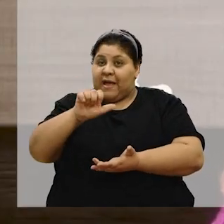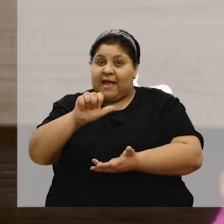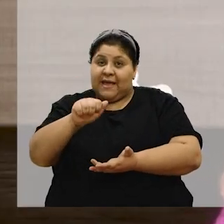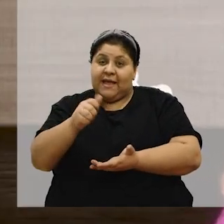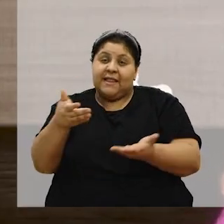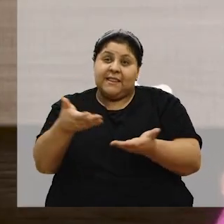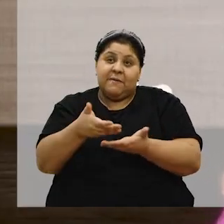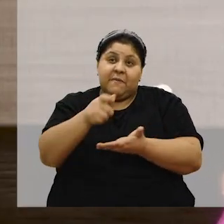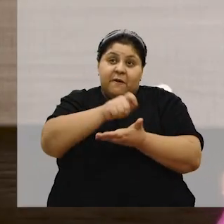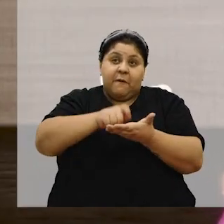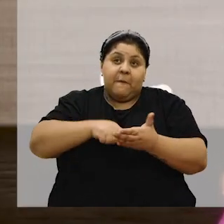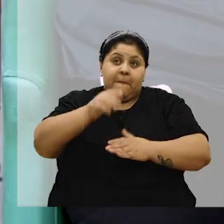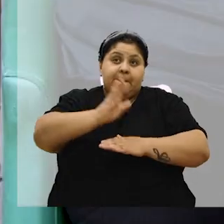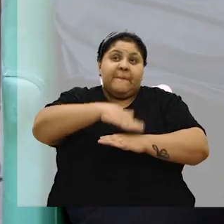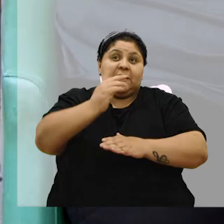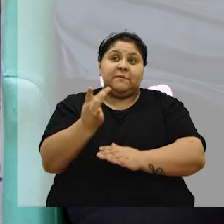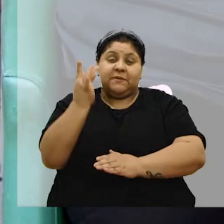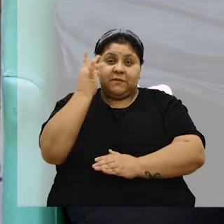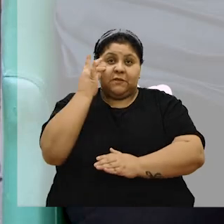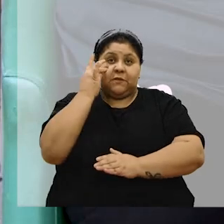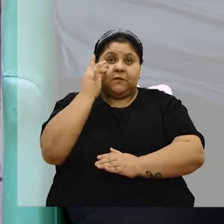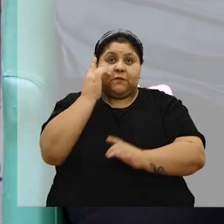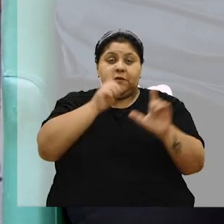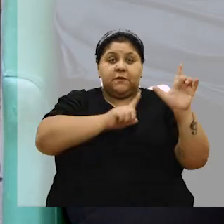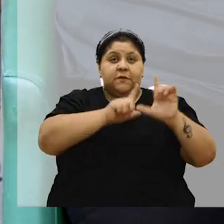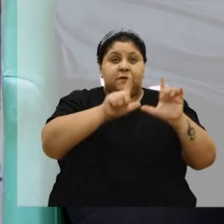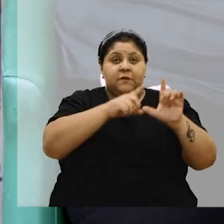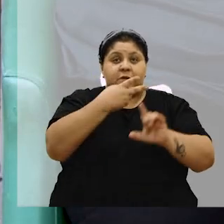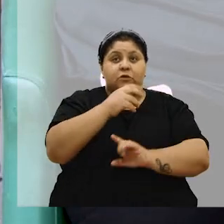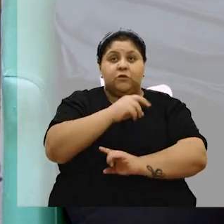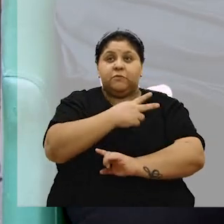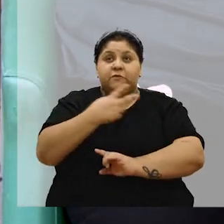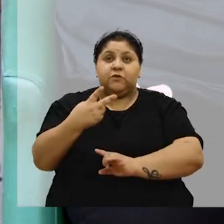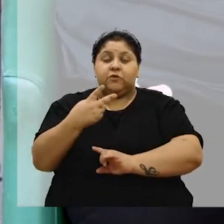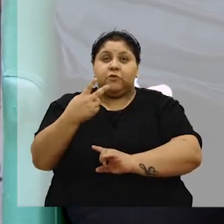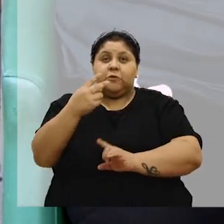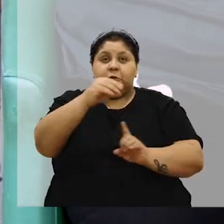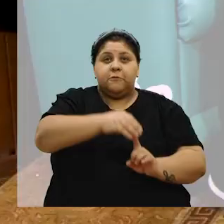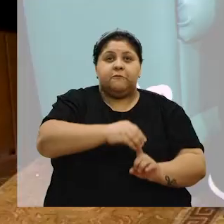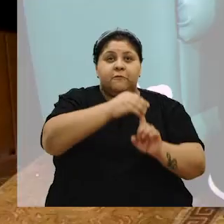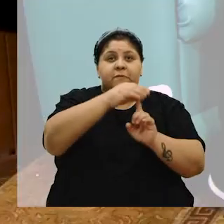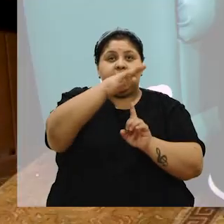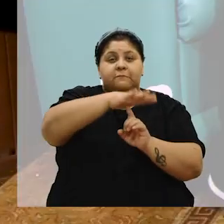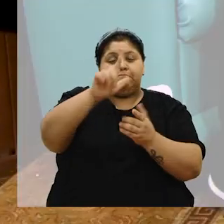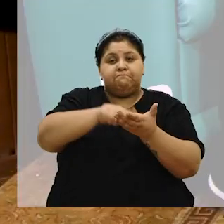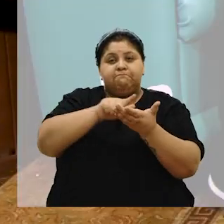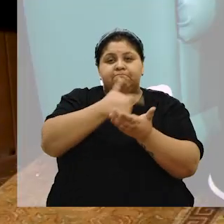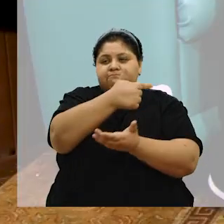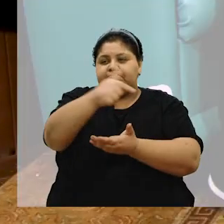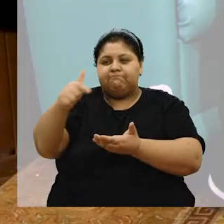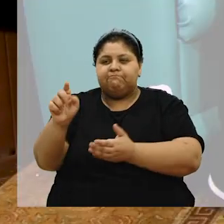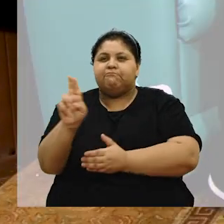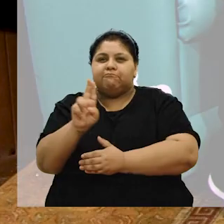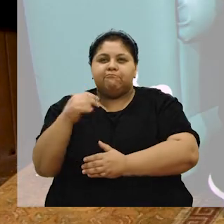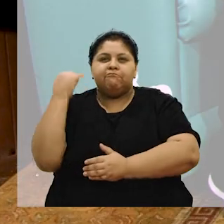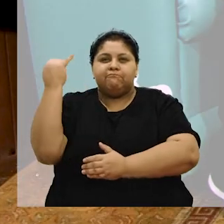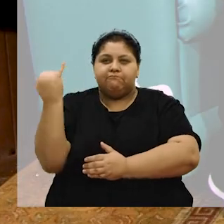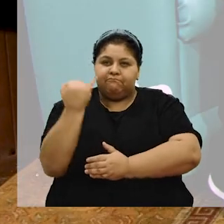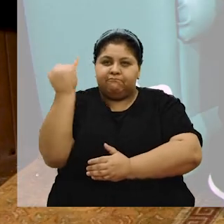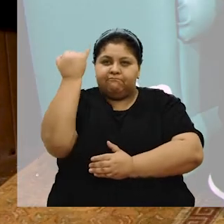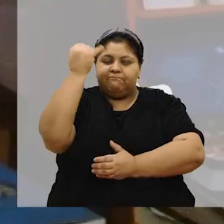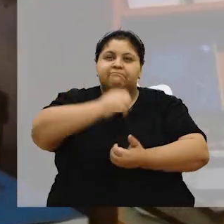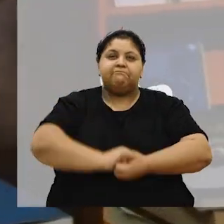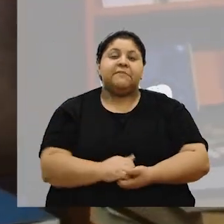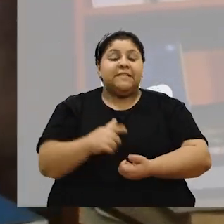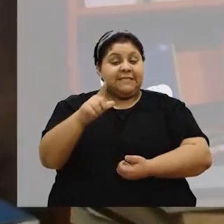que mais esteve no programa e que em 2022 foi patrona da Feira do Livro, entre outros tantos grandes